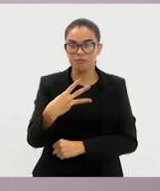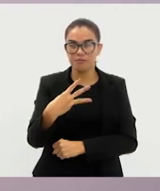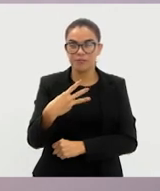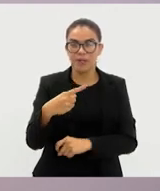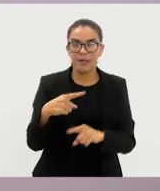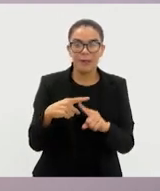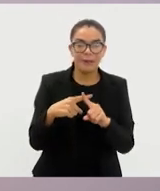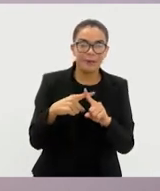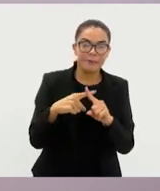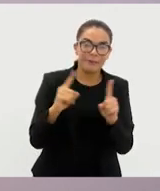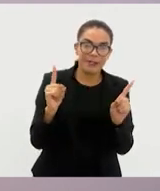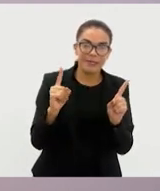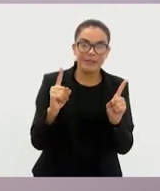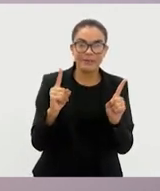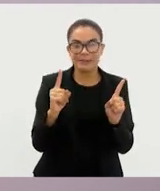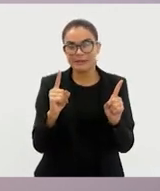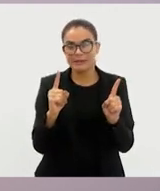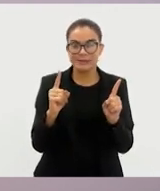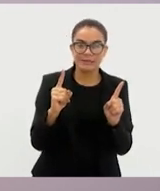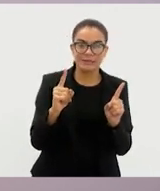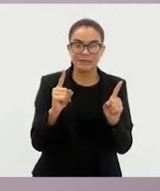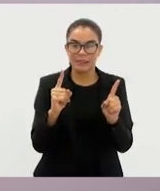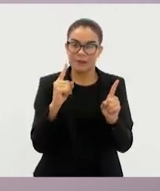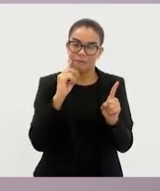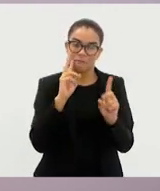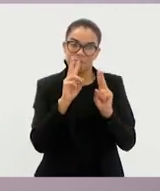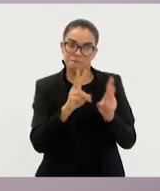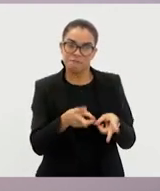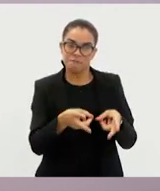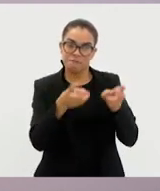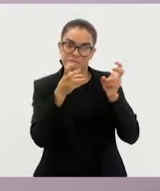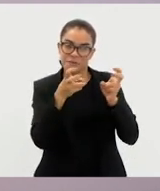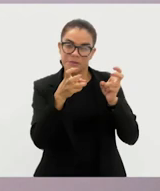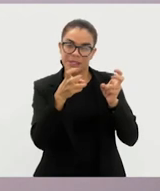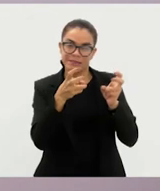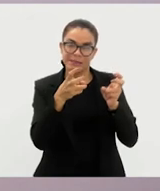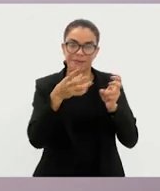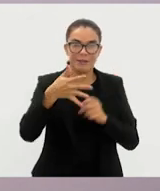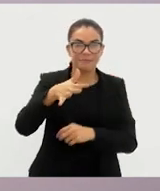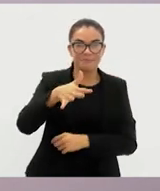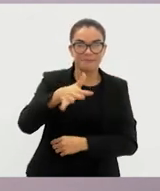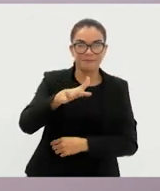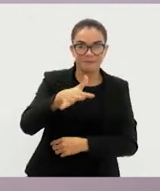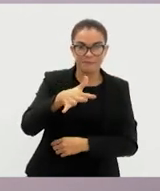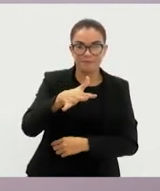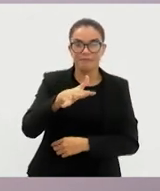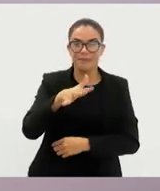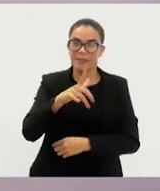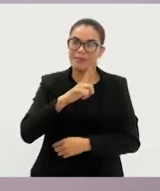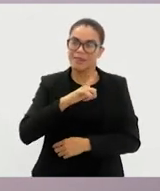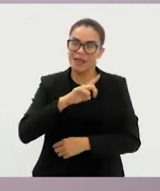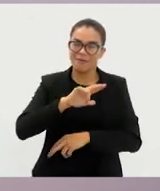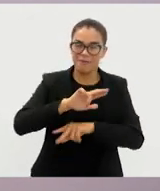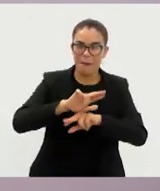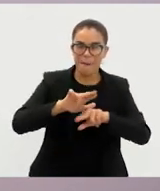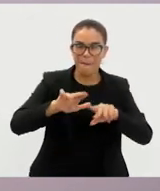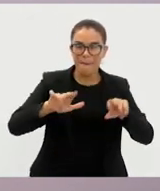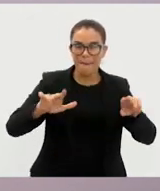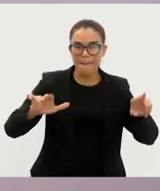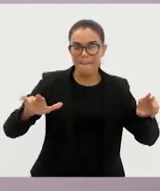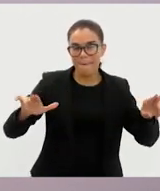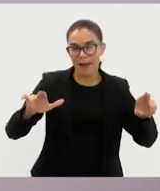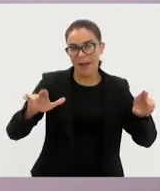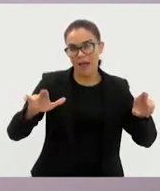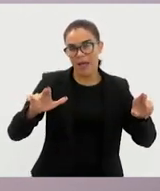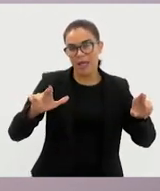mas assim, a coisa, você pode olhar isso como copo cheio ou meio vazio, né? Nós tivemos uma série de eventos extraordinários que não se repetem